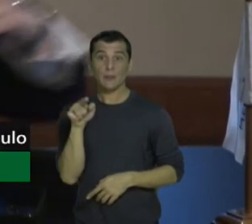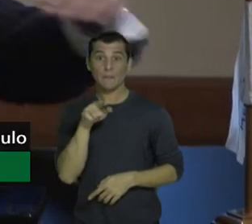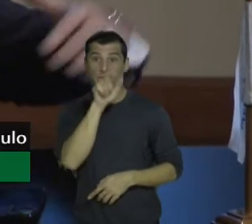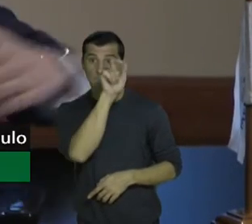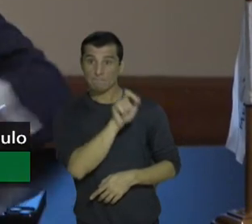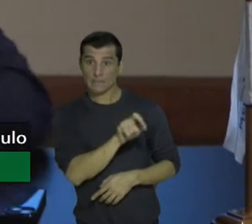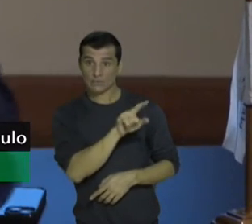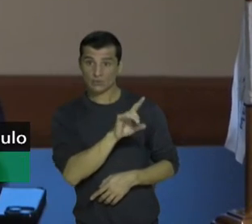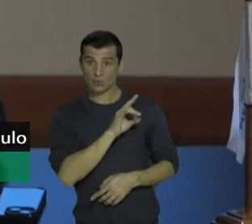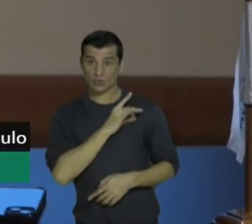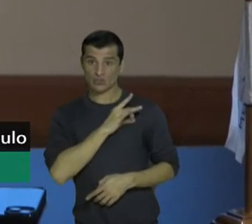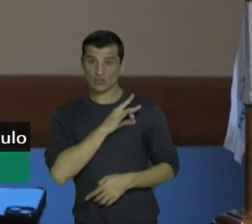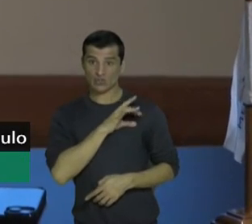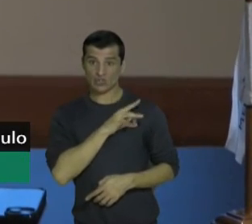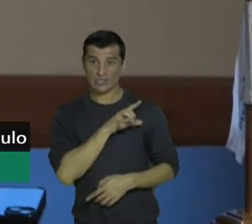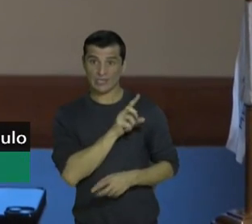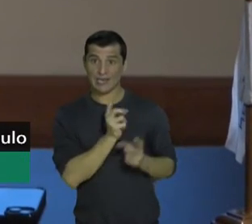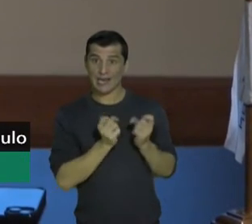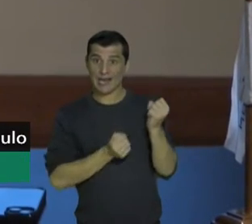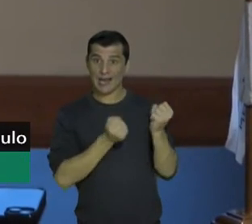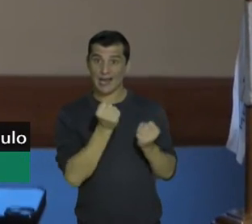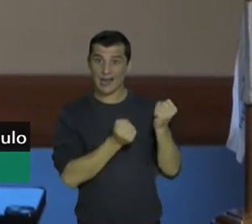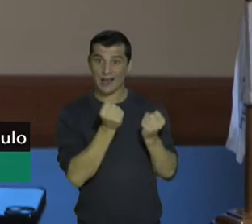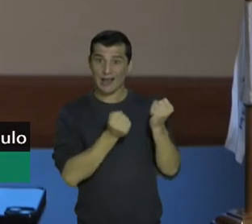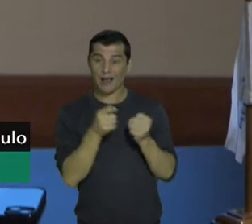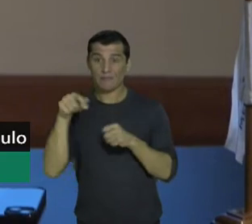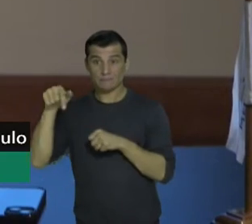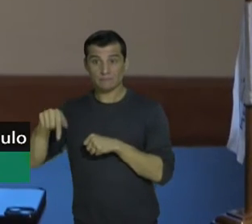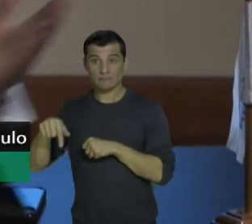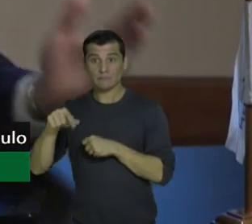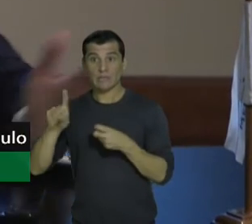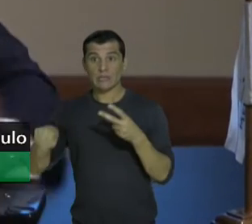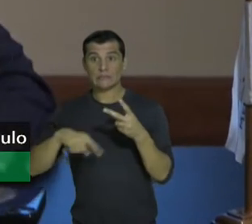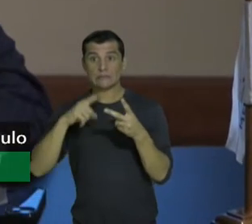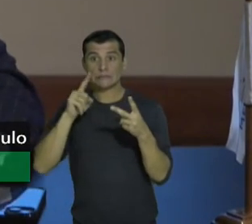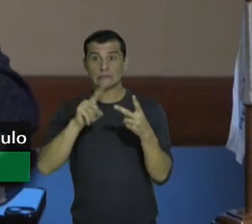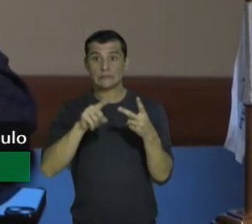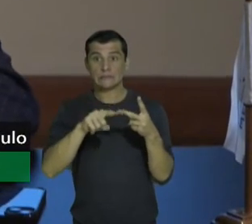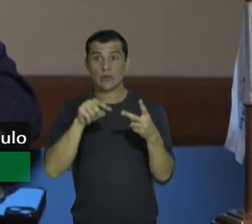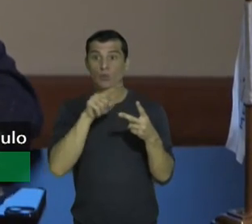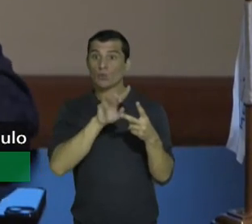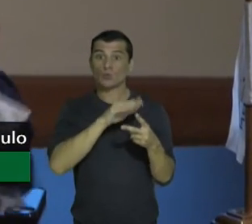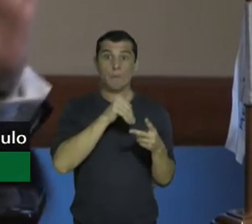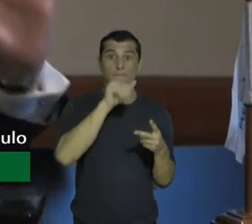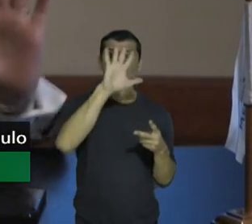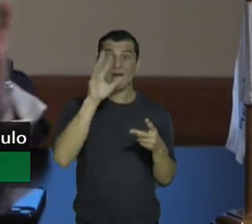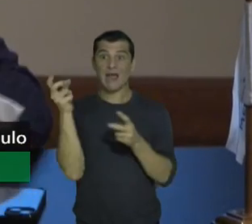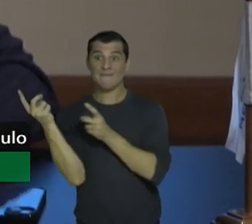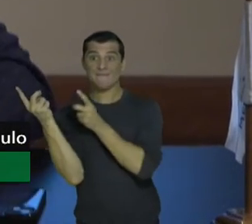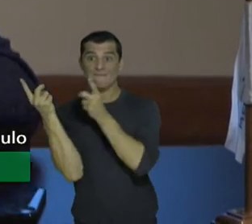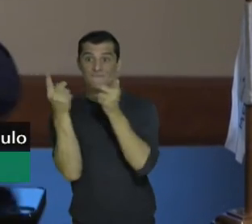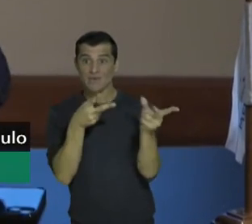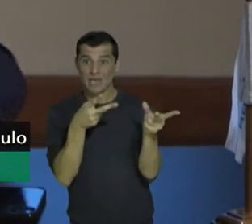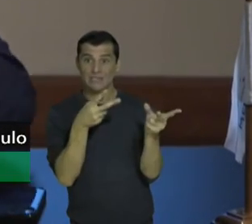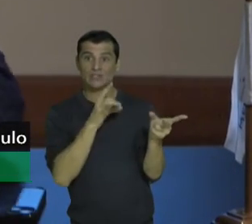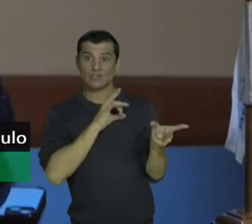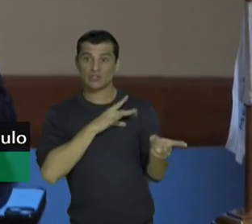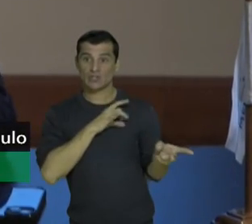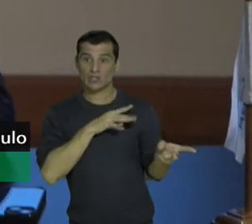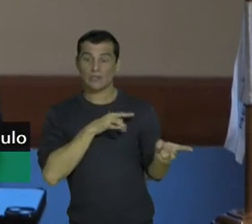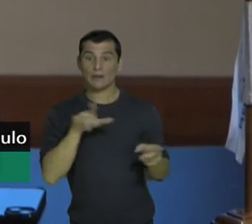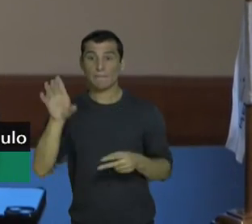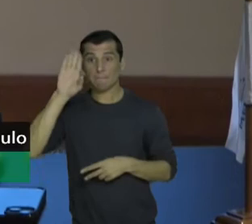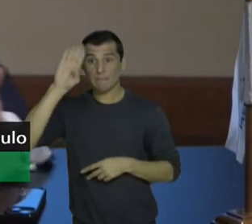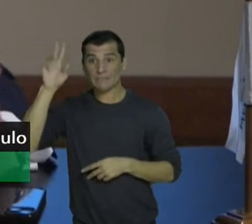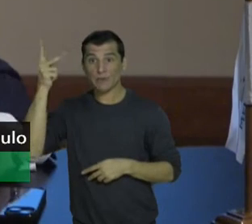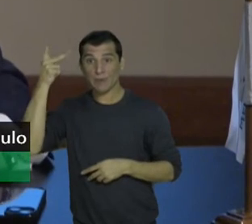vale eh o segundo principal fornecedor de automóveis no Chile é o Brasil os carros saem de São Paulo sobretudo tá